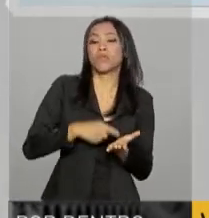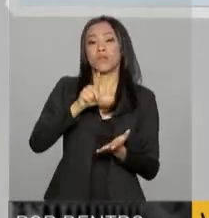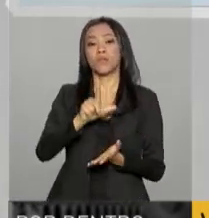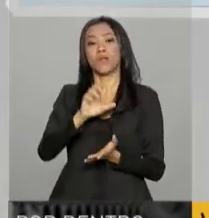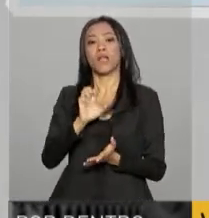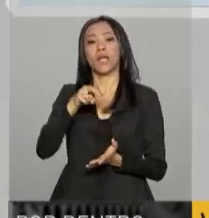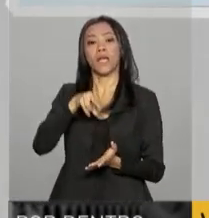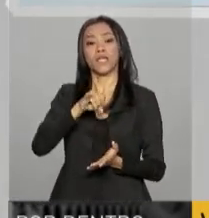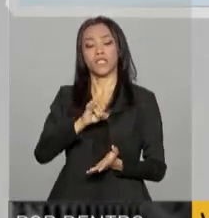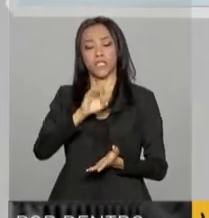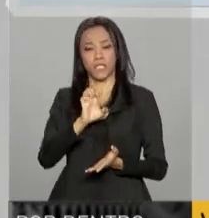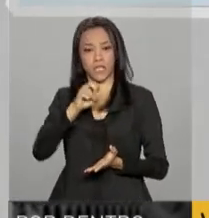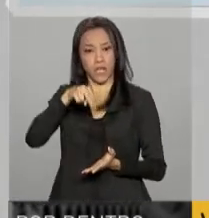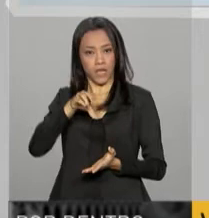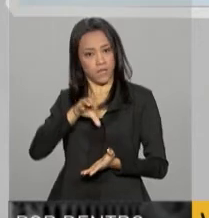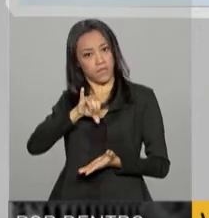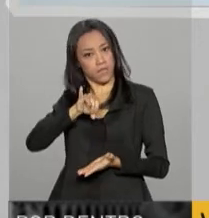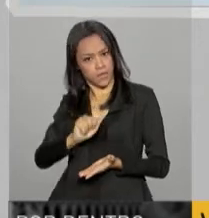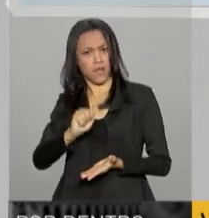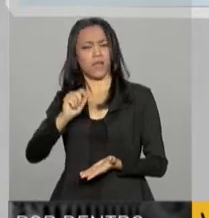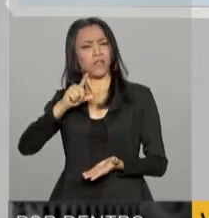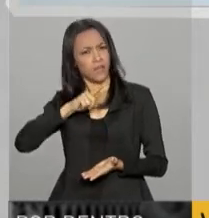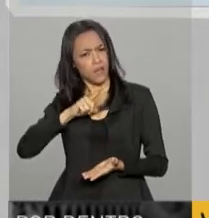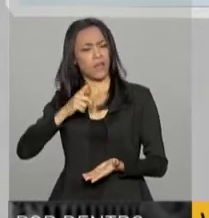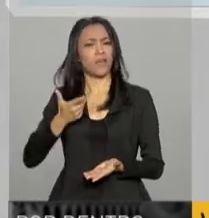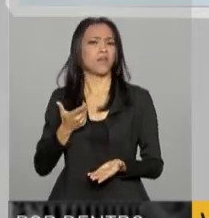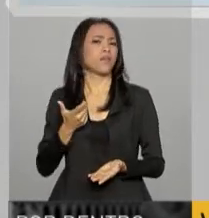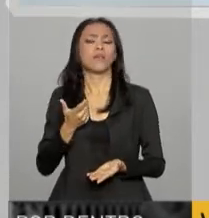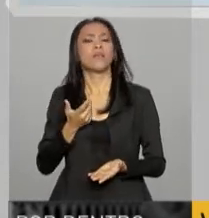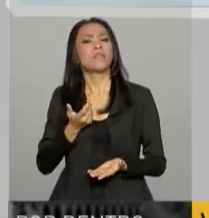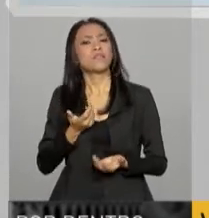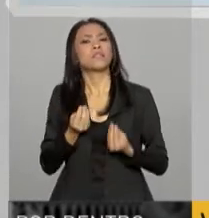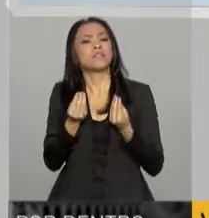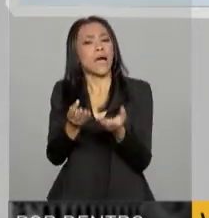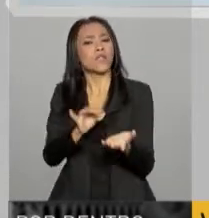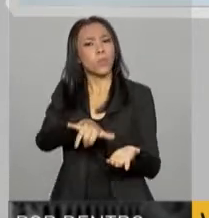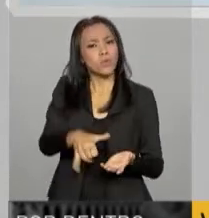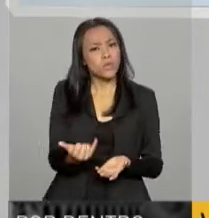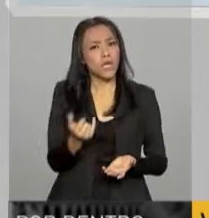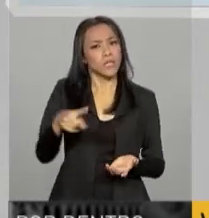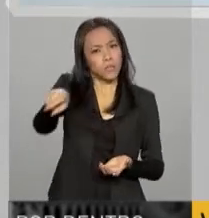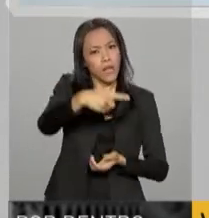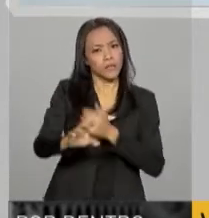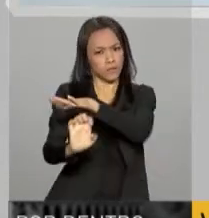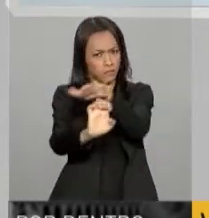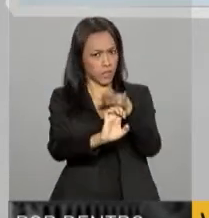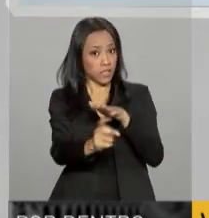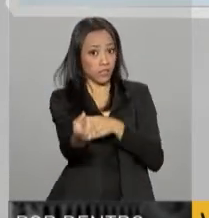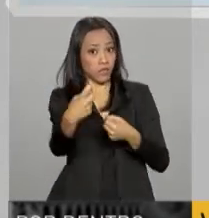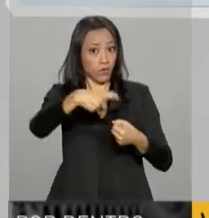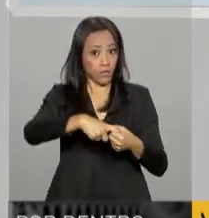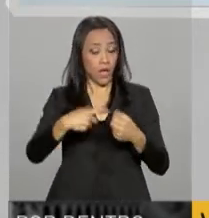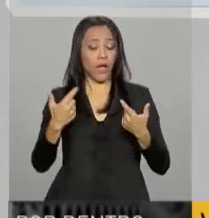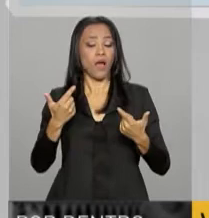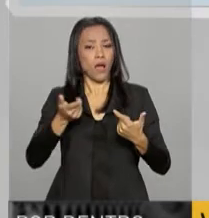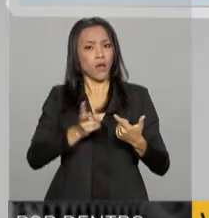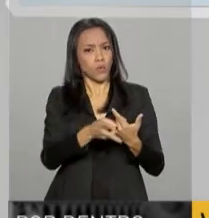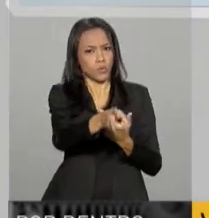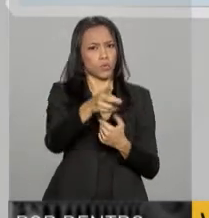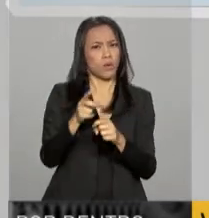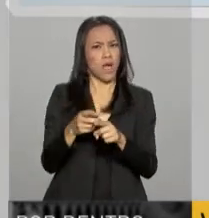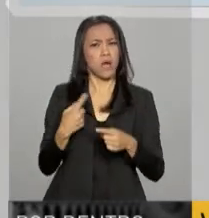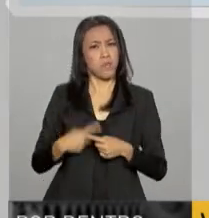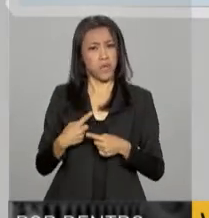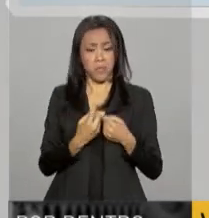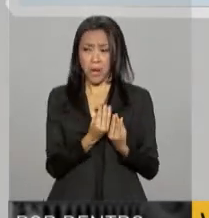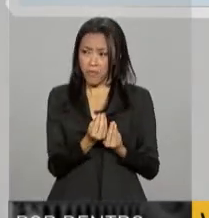para o país ao permitir que as empresas voltem a operar no mercado quando para muita gente no